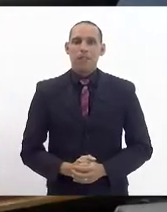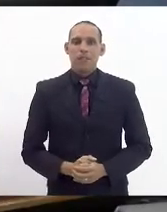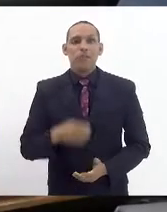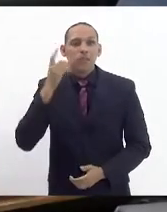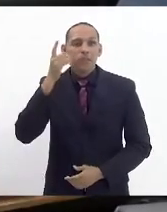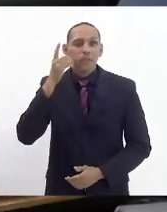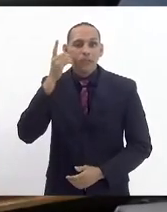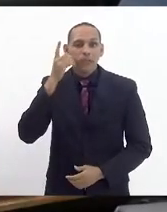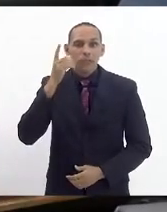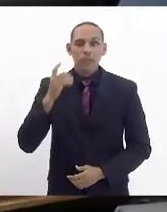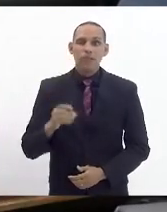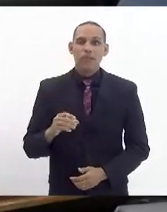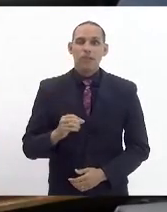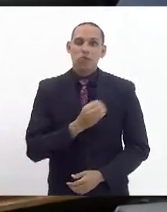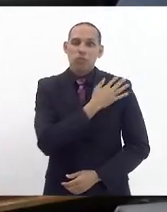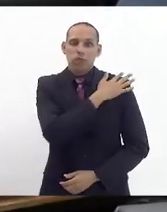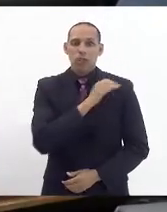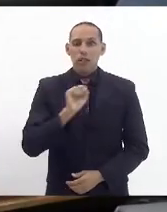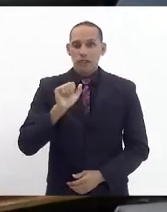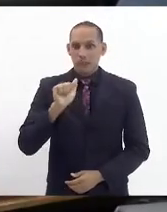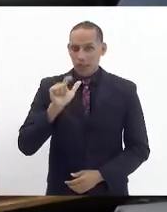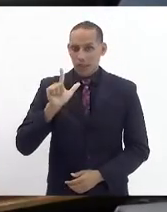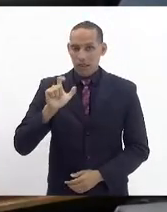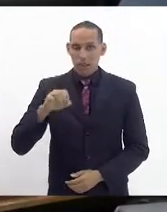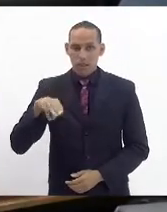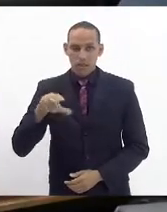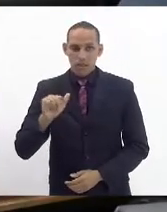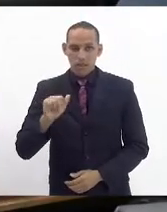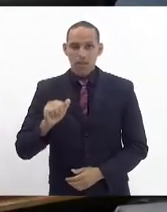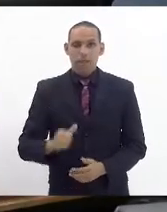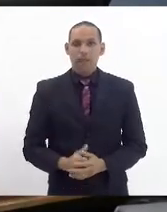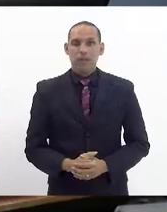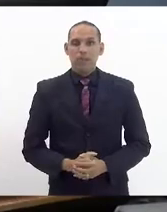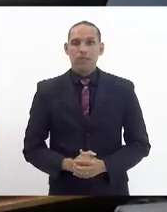Deputado Coronel Salema.